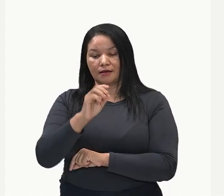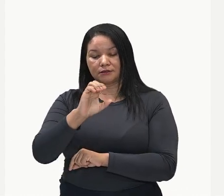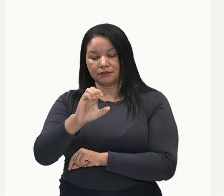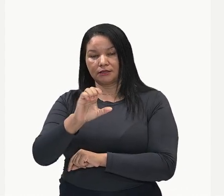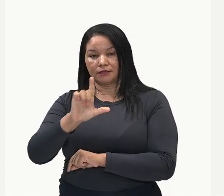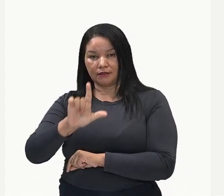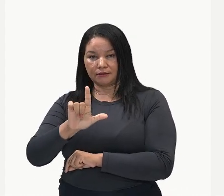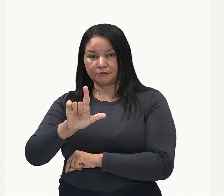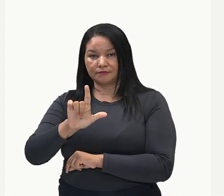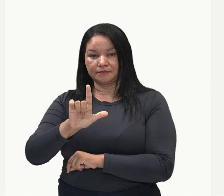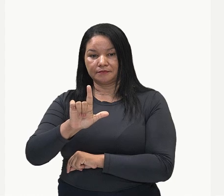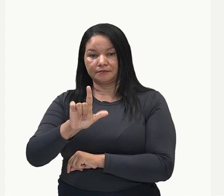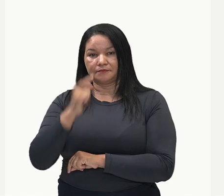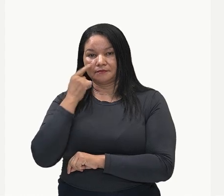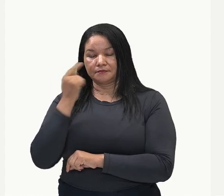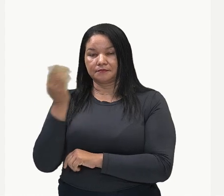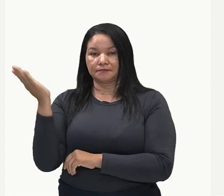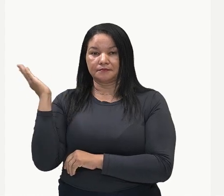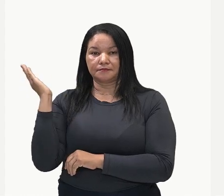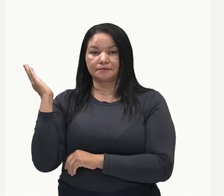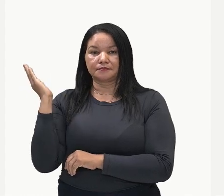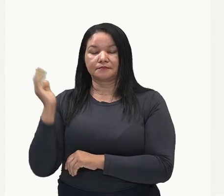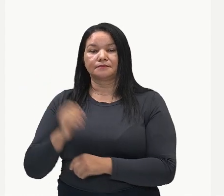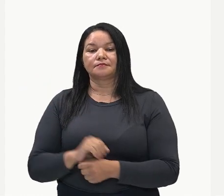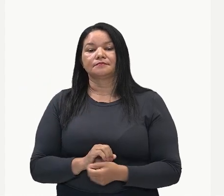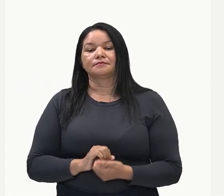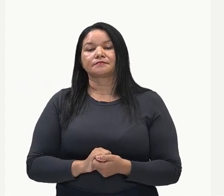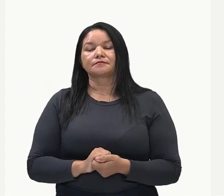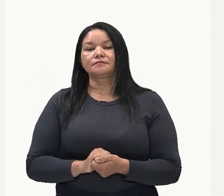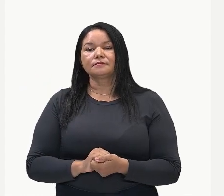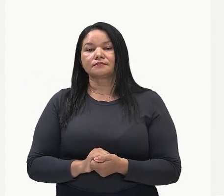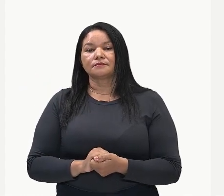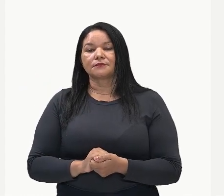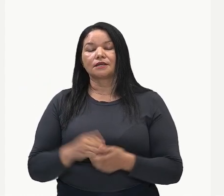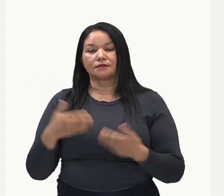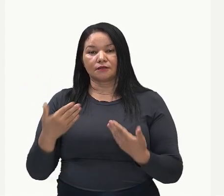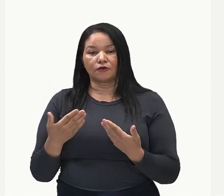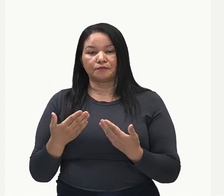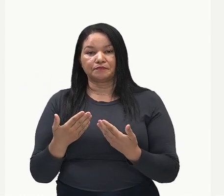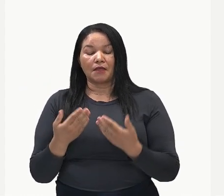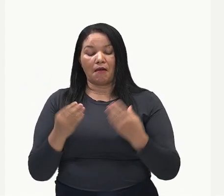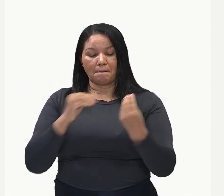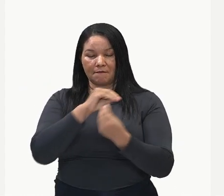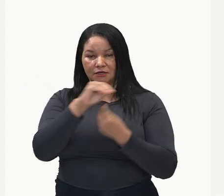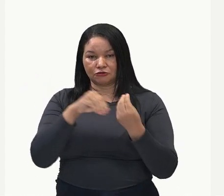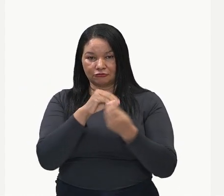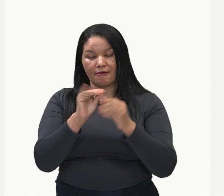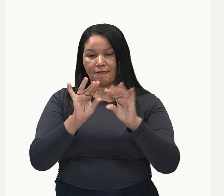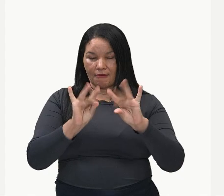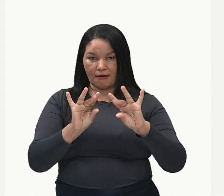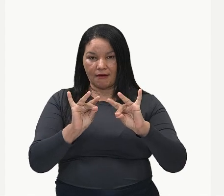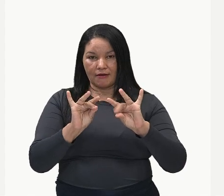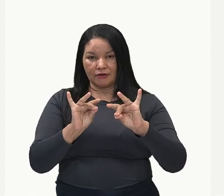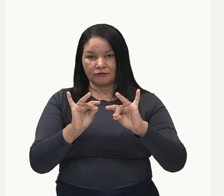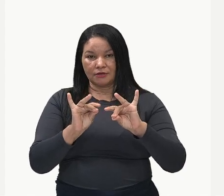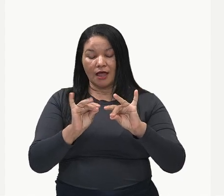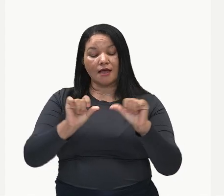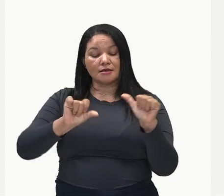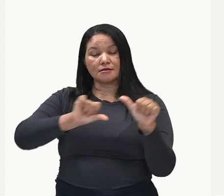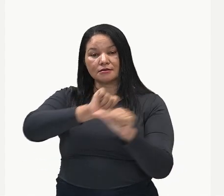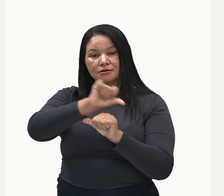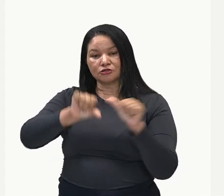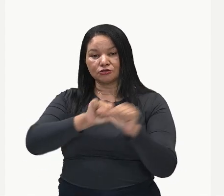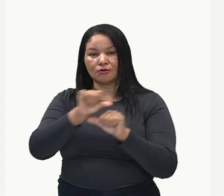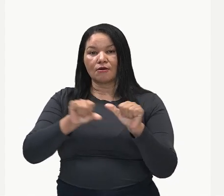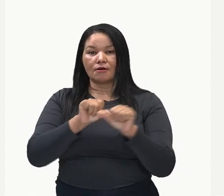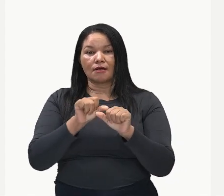é minúsculo. O HCl, né, quando em contato com a água, ele vai formar isso aqui, ó.